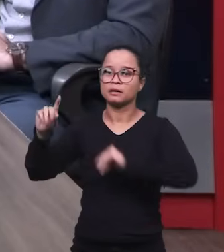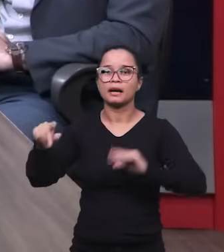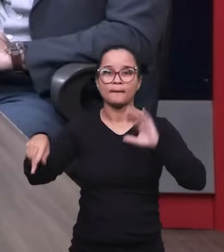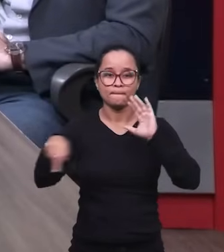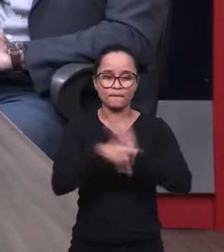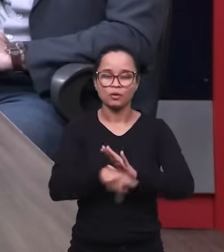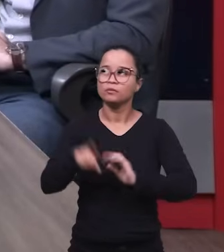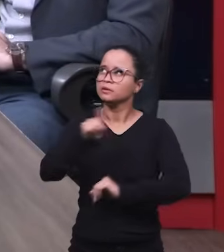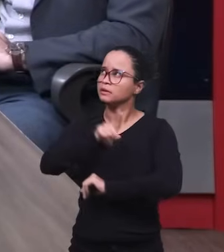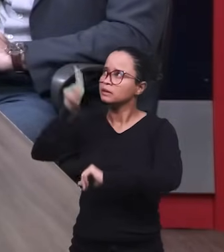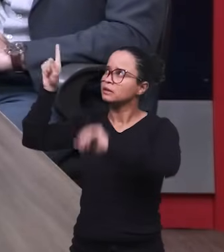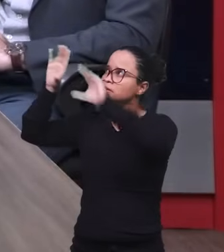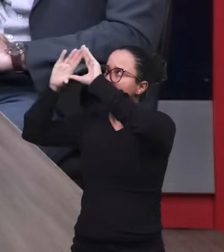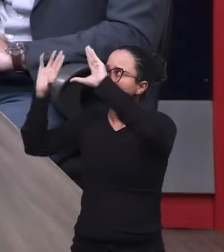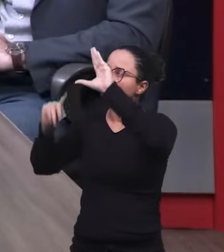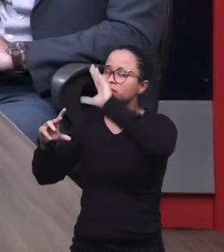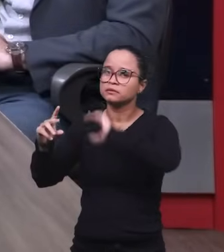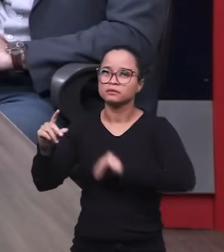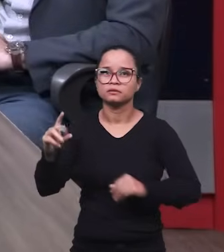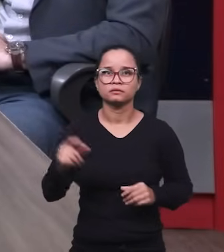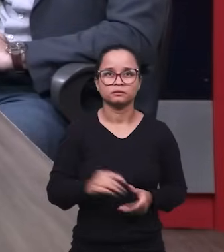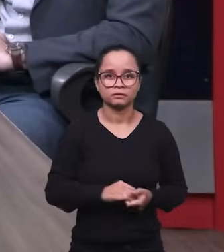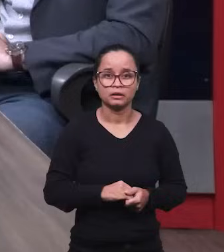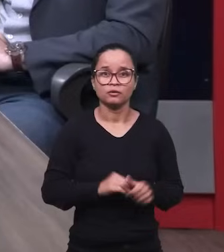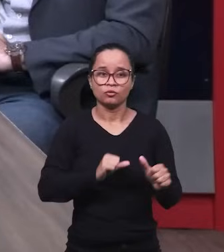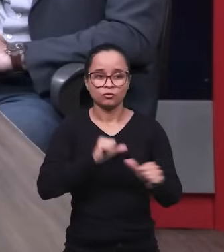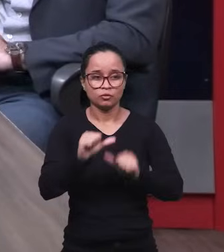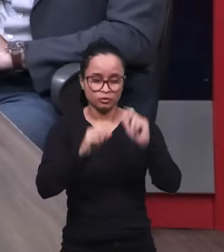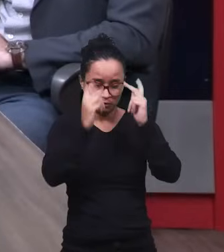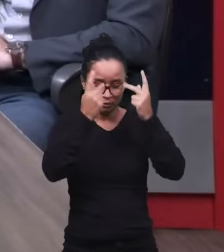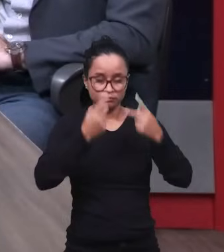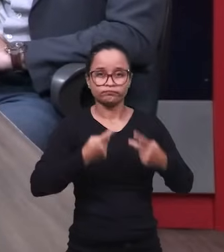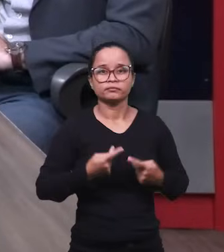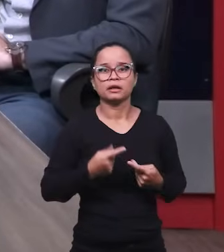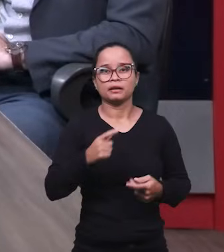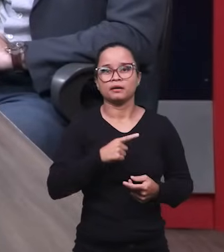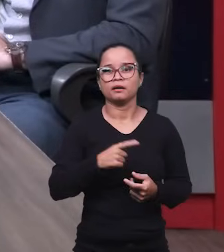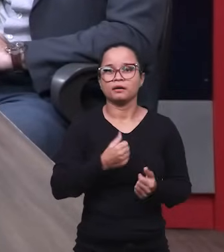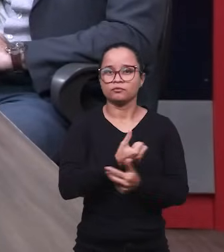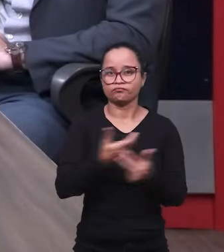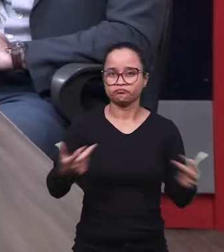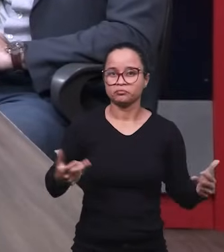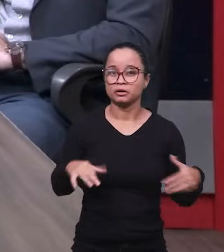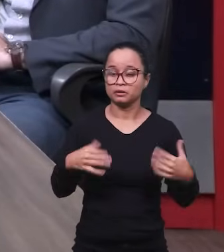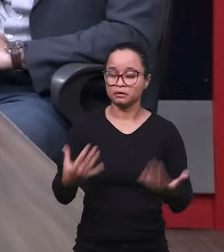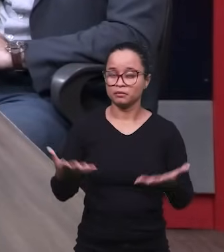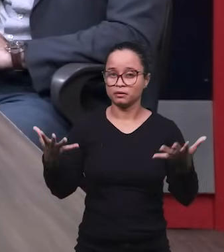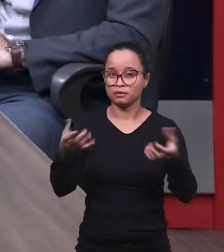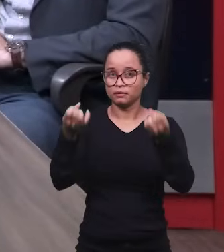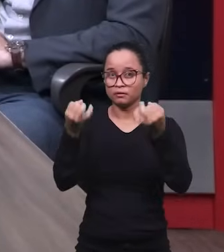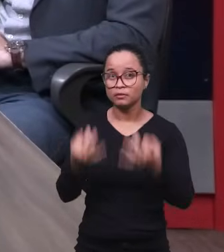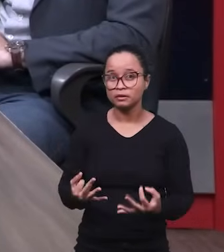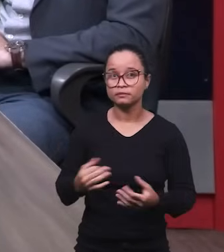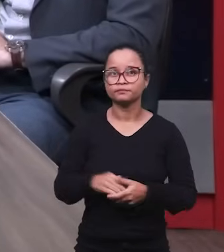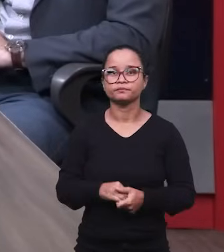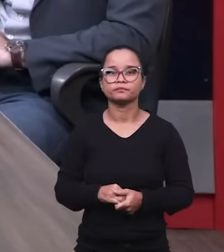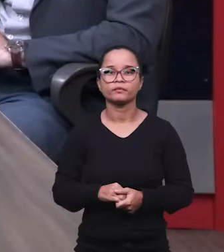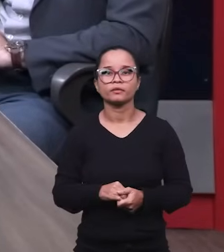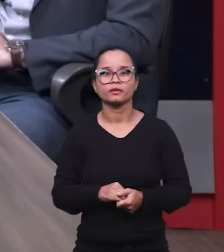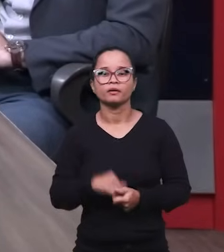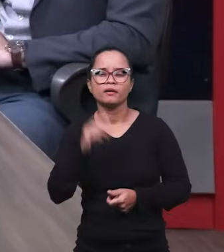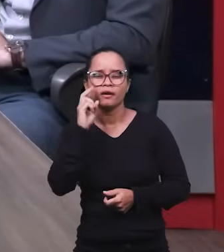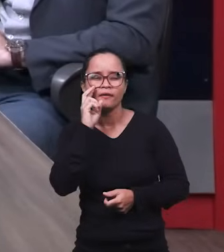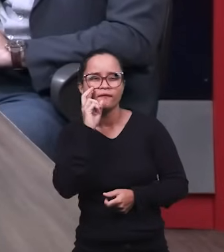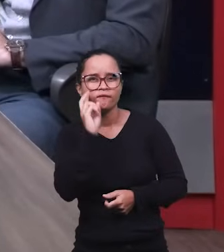atributos da eternidade. Mesmo quando se fez carne, ele trouxe esses atributos. Por isso ele falava com os cegos: vê, tua